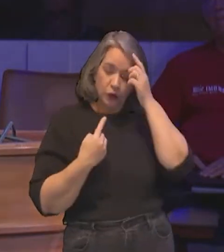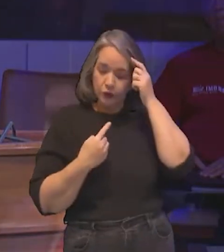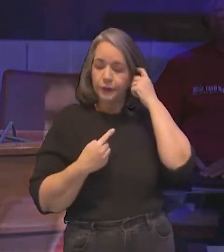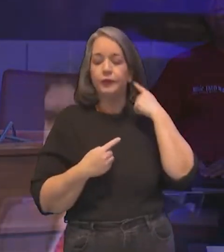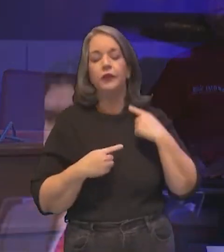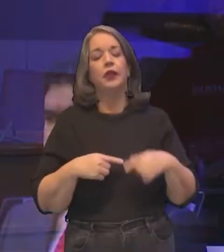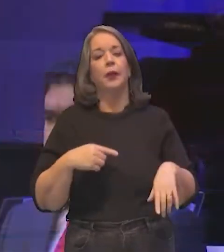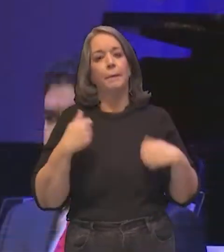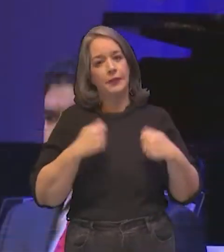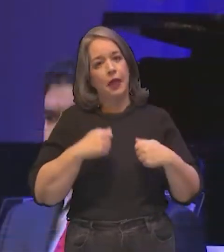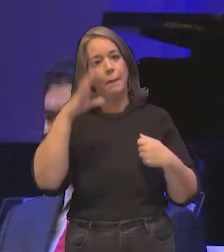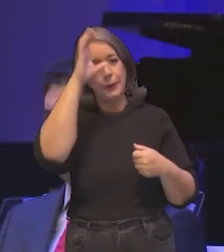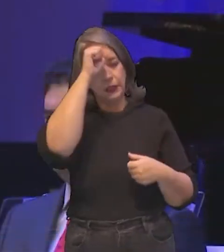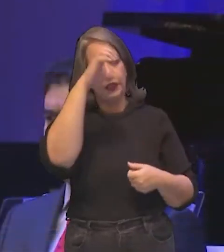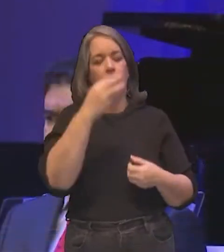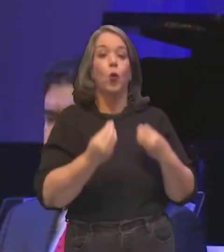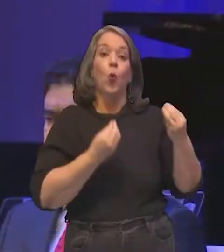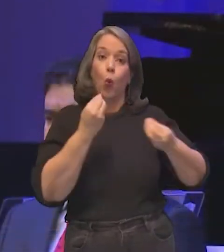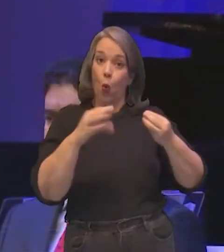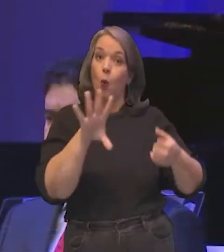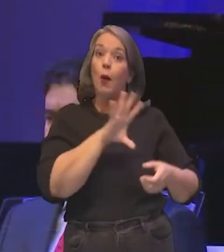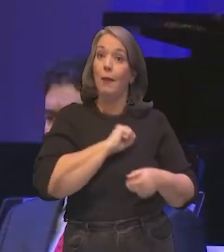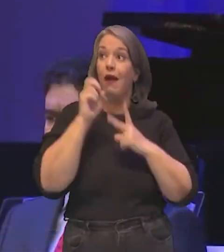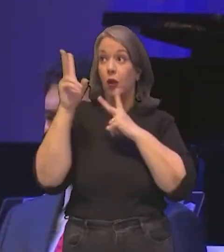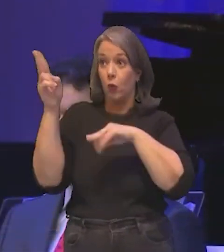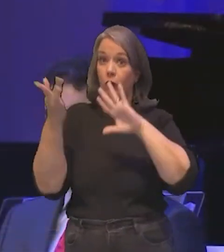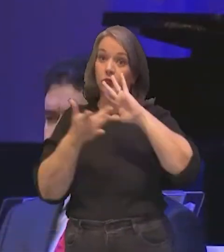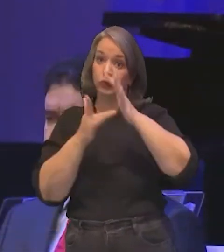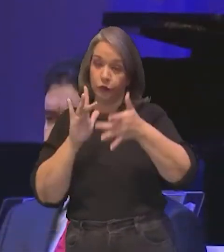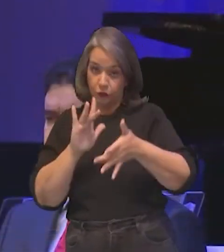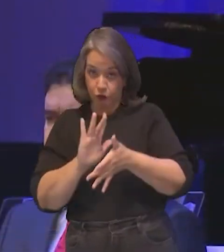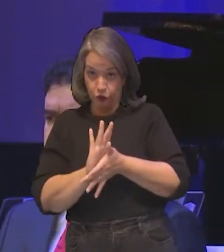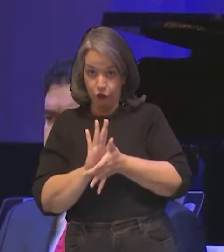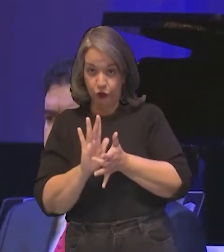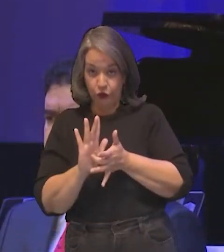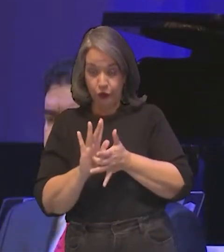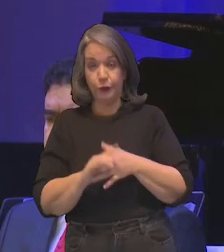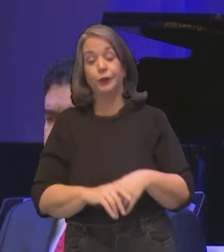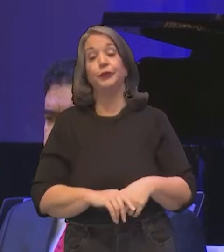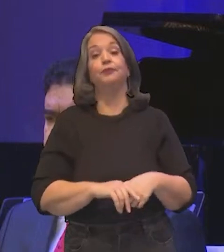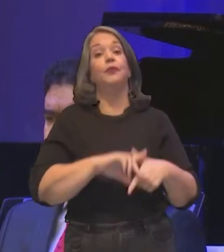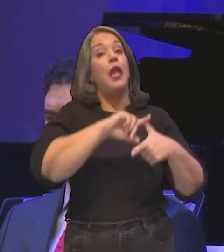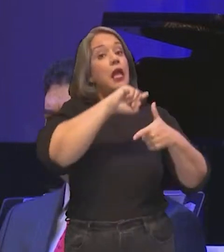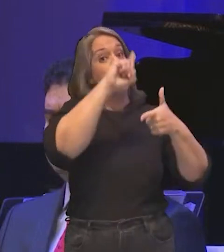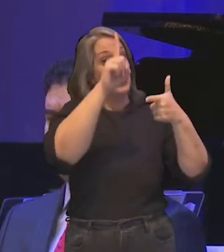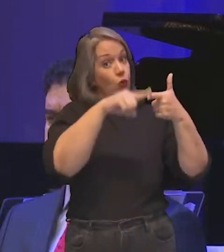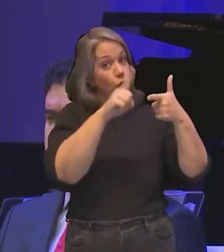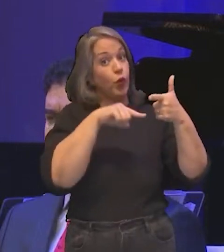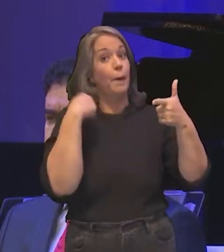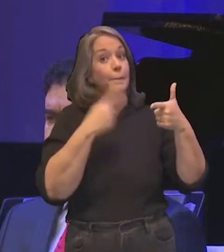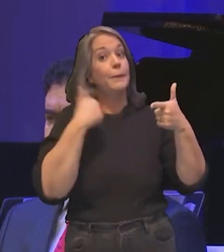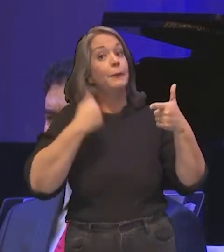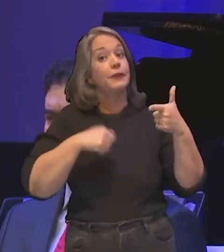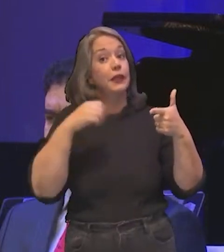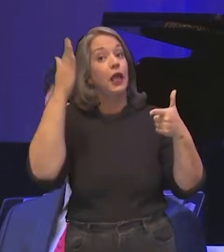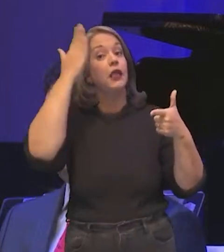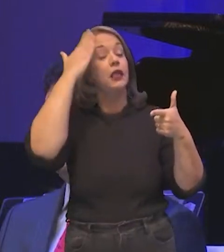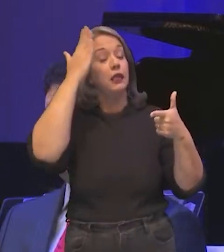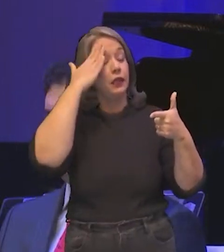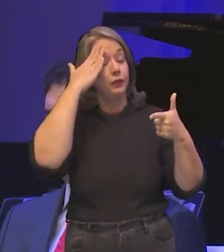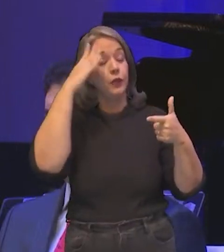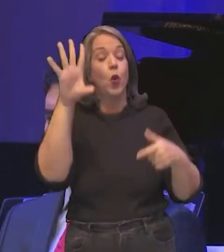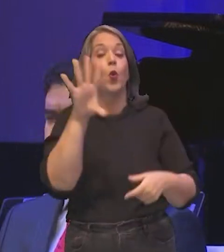ponto, segunda verdade que esse texto revela. Esse amor, ele existe para